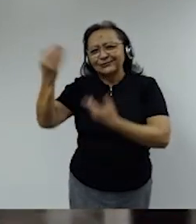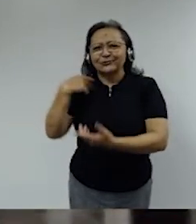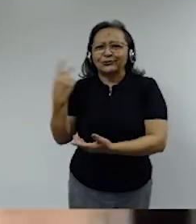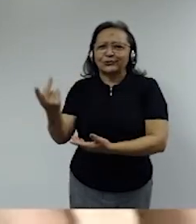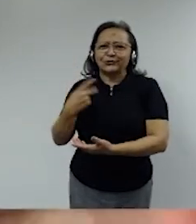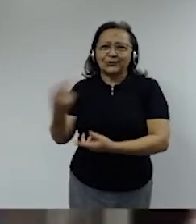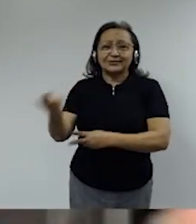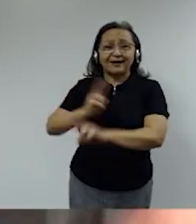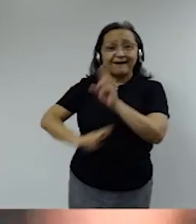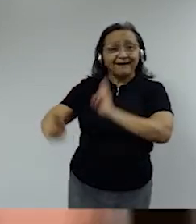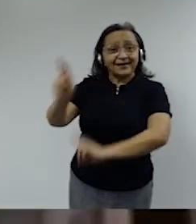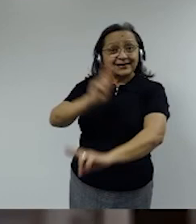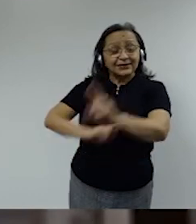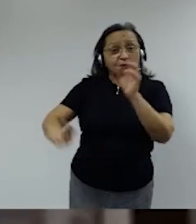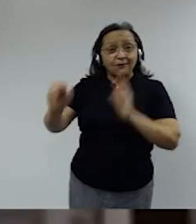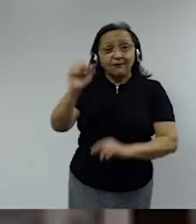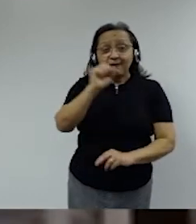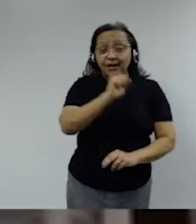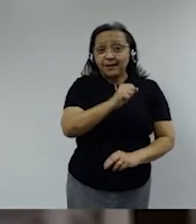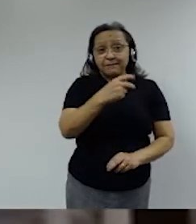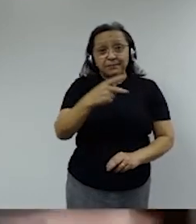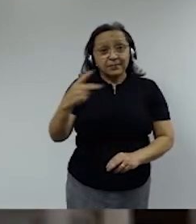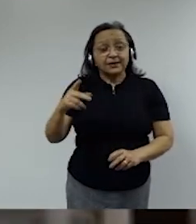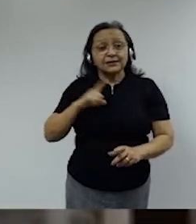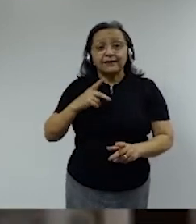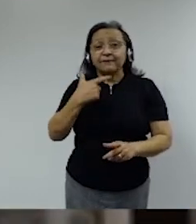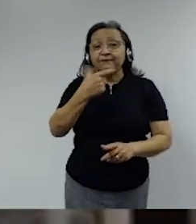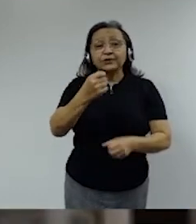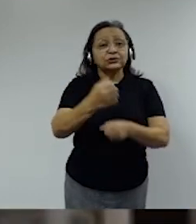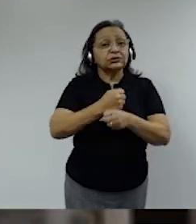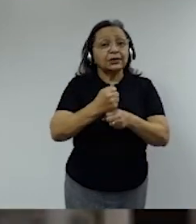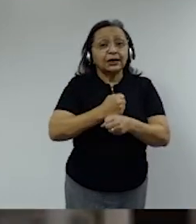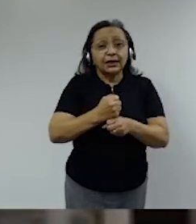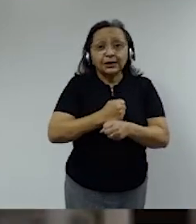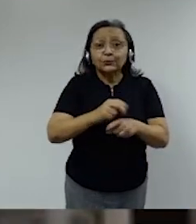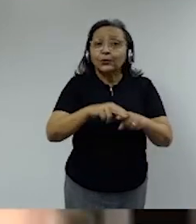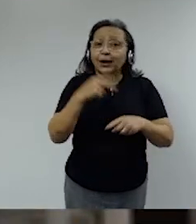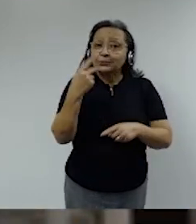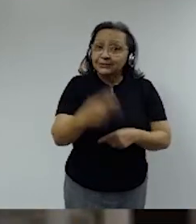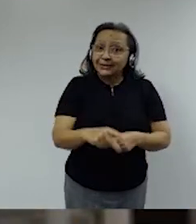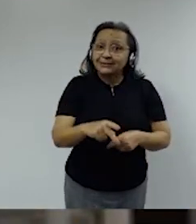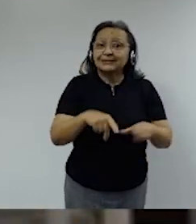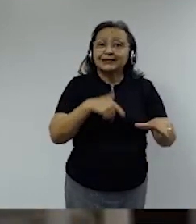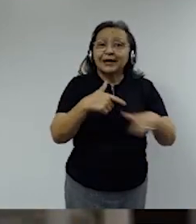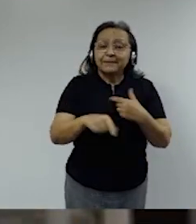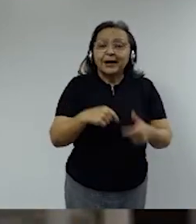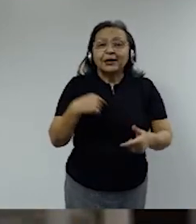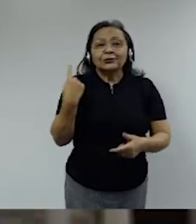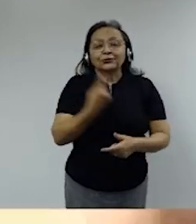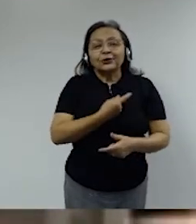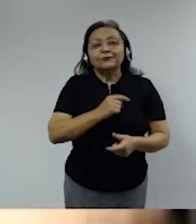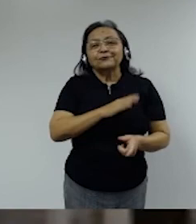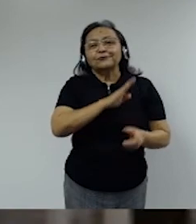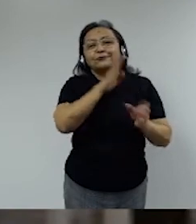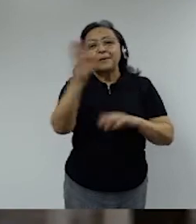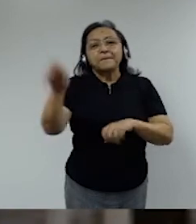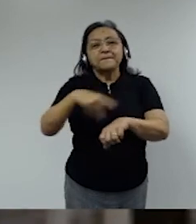com a APT já tem 20 anos de atuação. Por conta da APT, estivemos no Comitê contra a Tortura em Genebra,